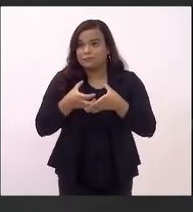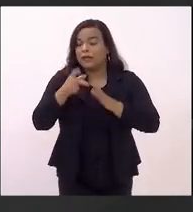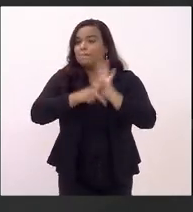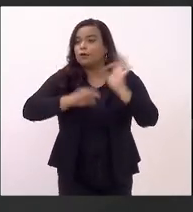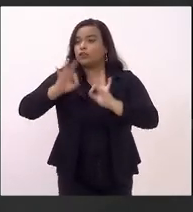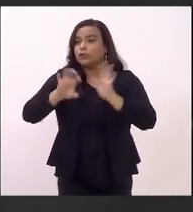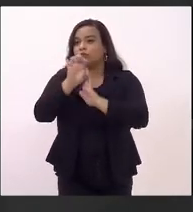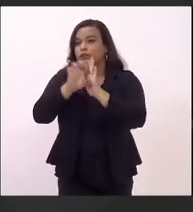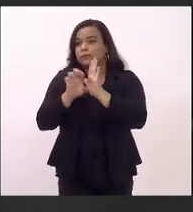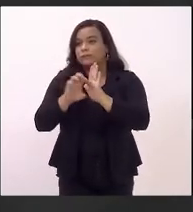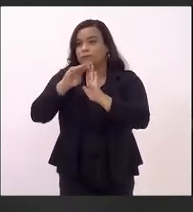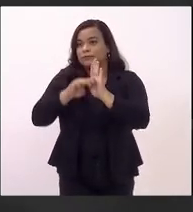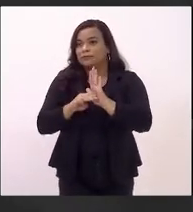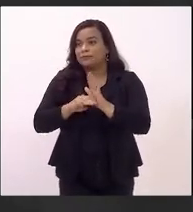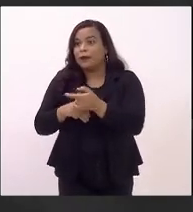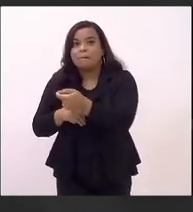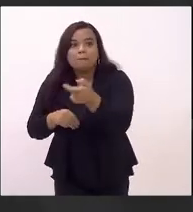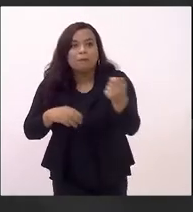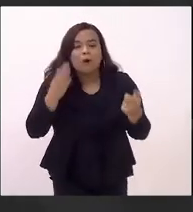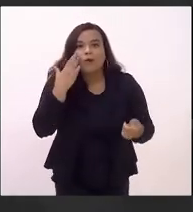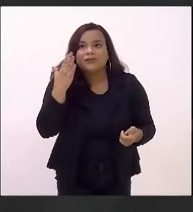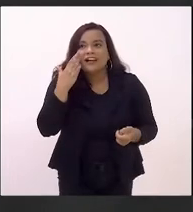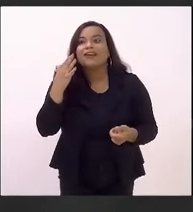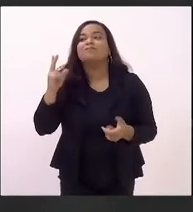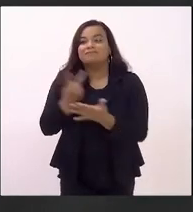anteprojeto. Pouca gente sabe disso.